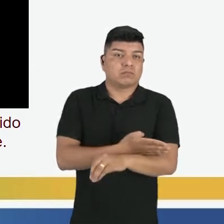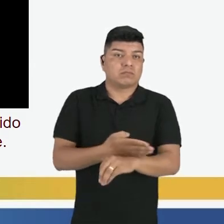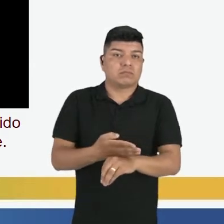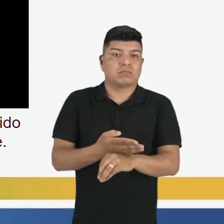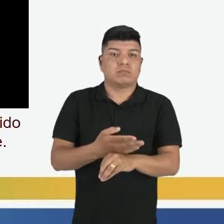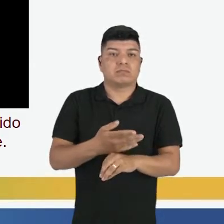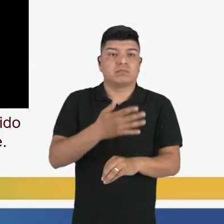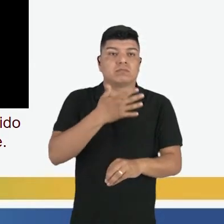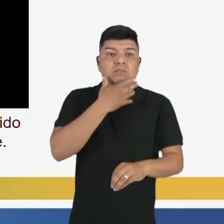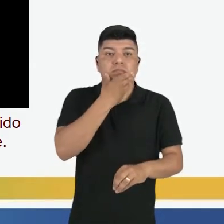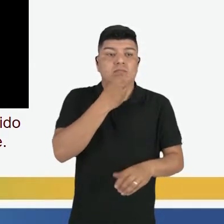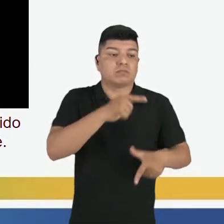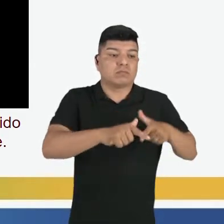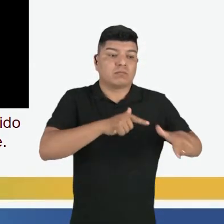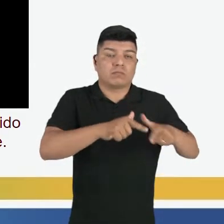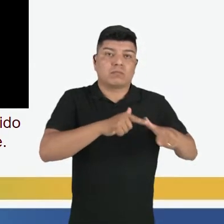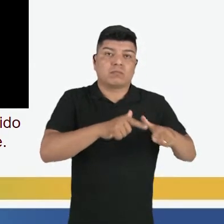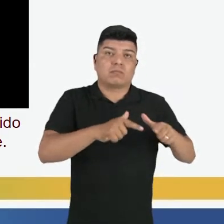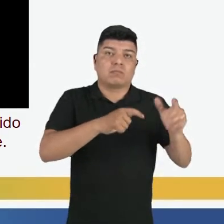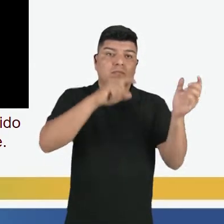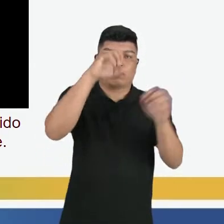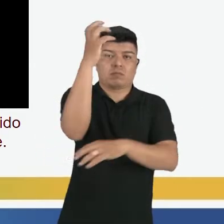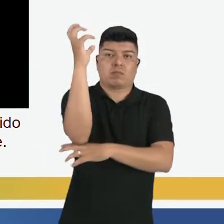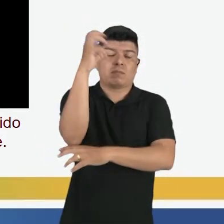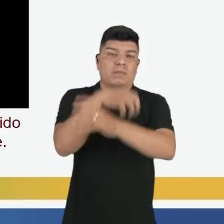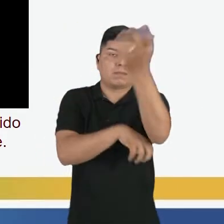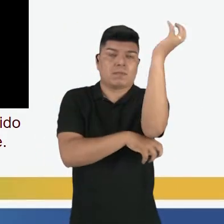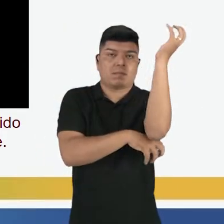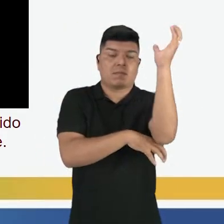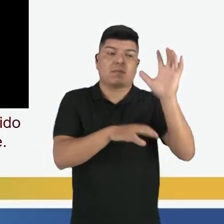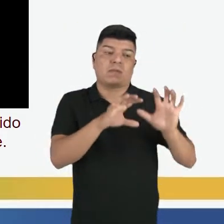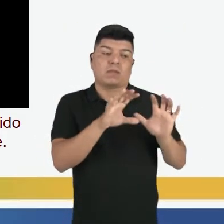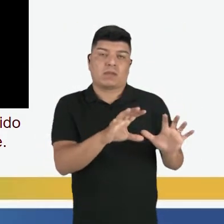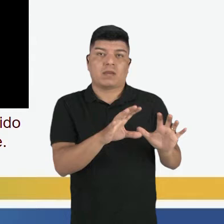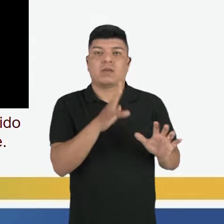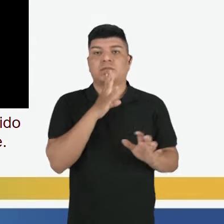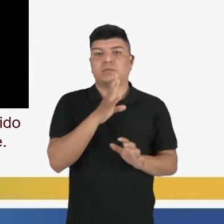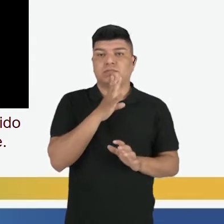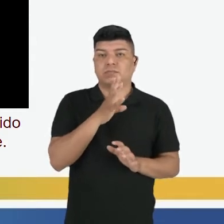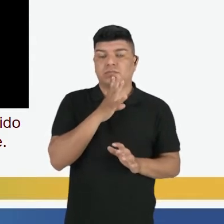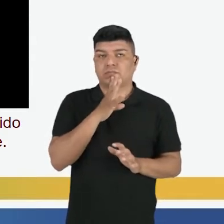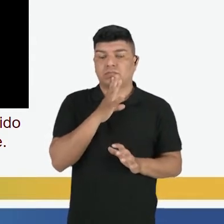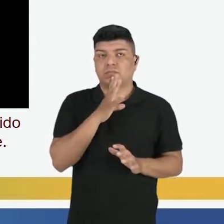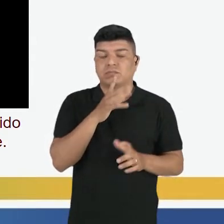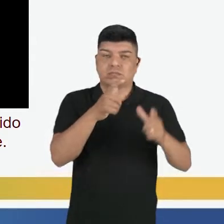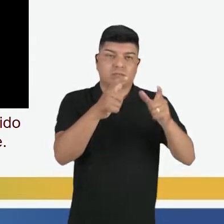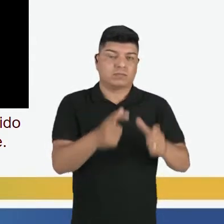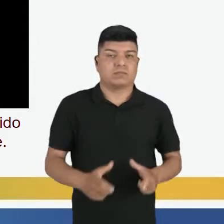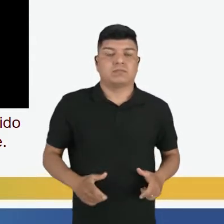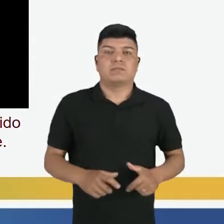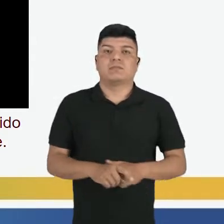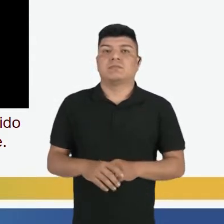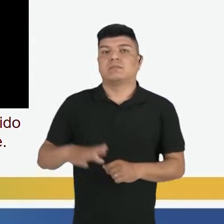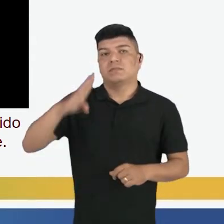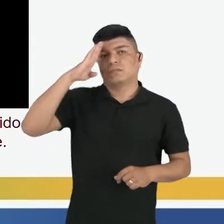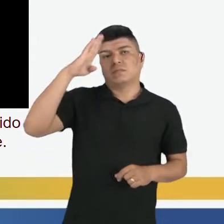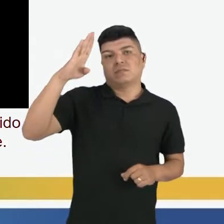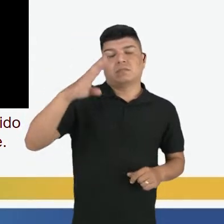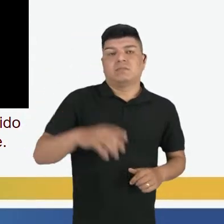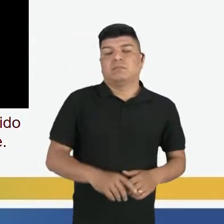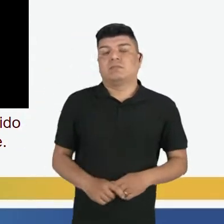do seringueiro totalmente atípico do que até então se conhecia nessa região,